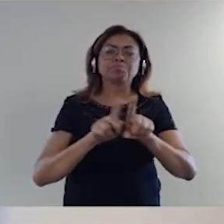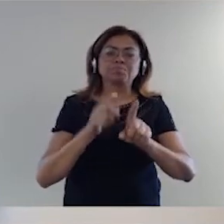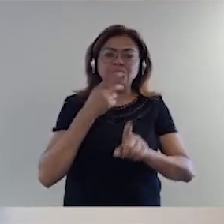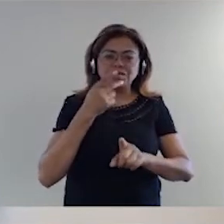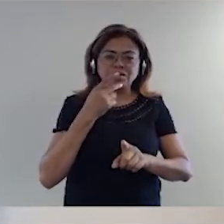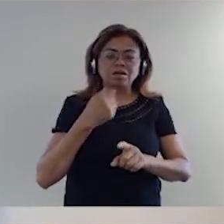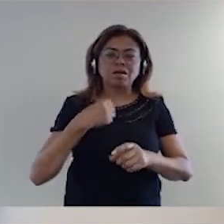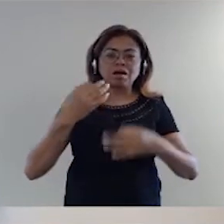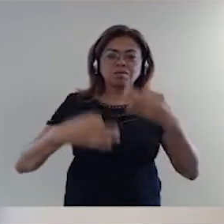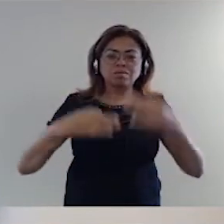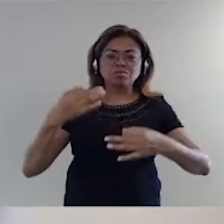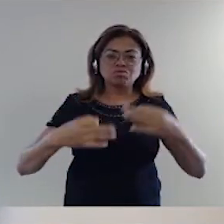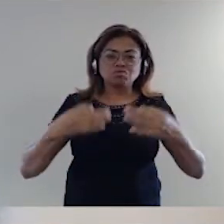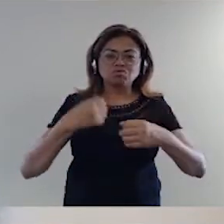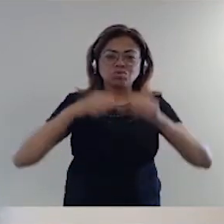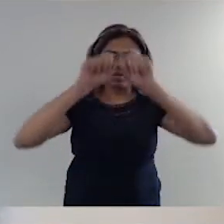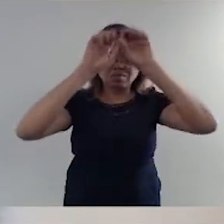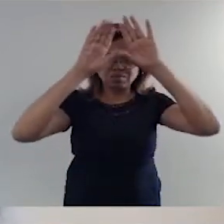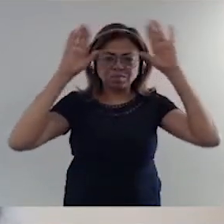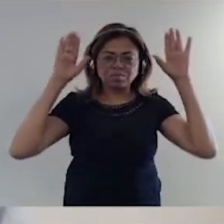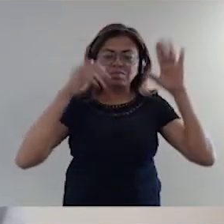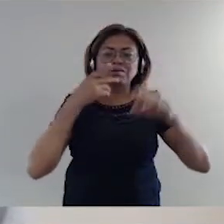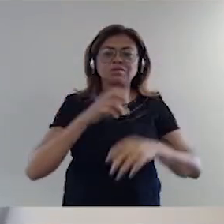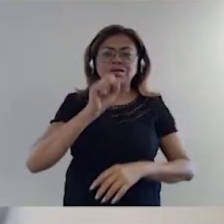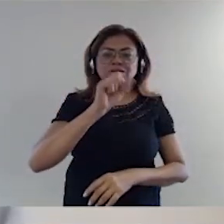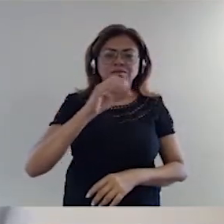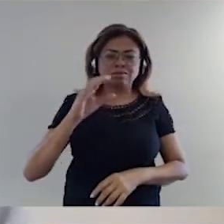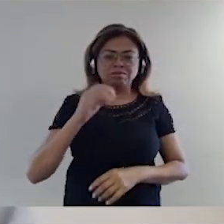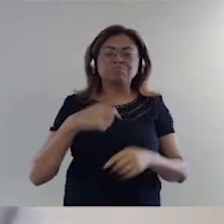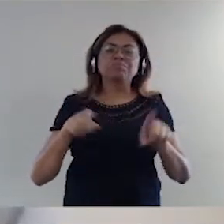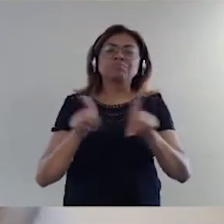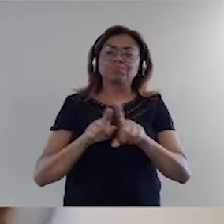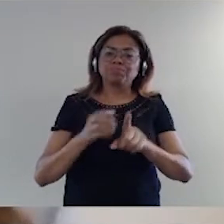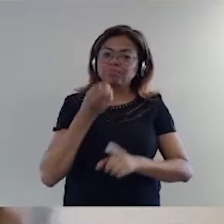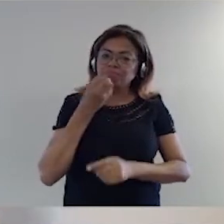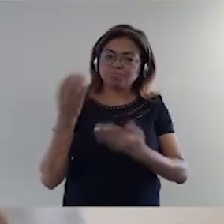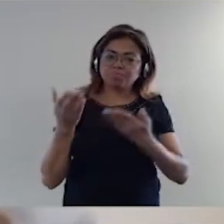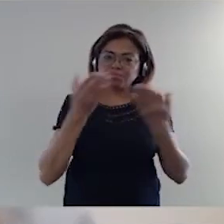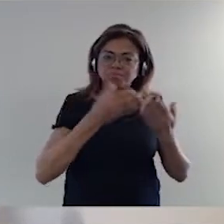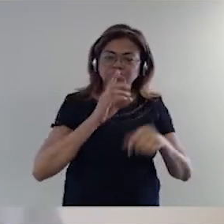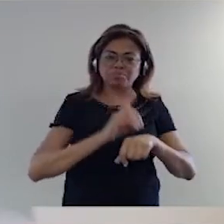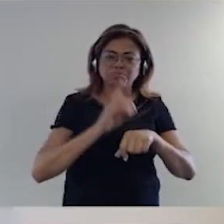Tribunal Regional também de Santa Catarina. Seja bem-vindo, doutor.